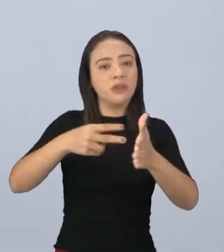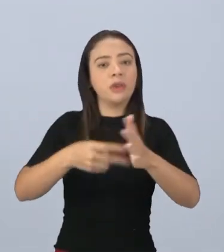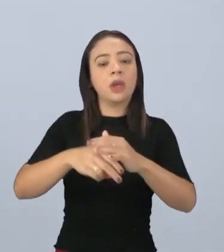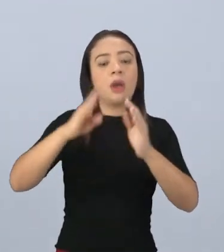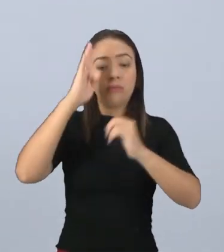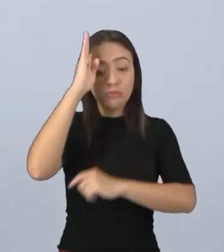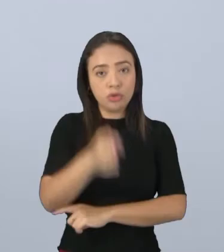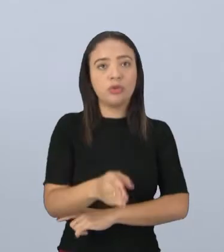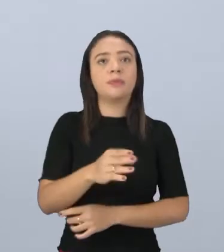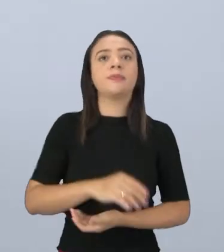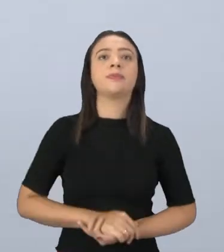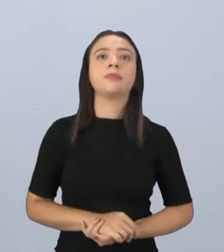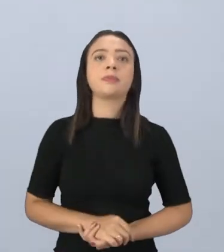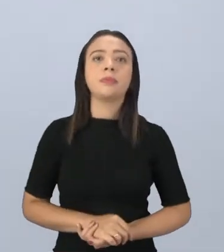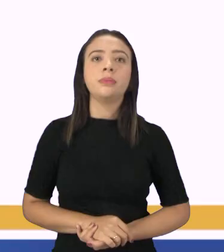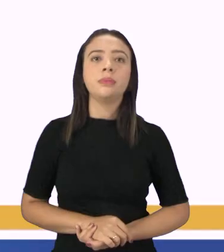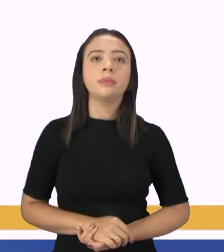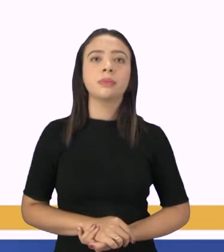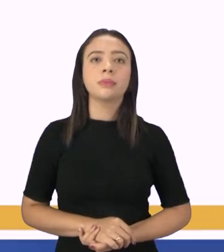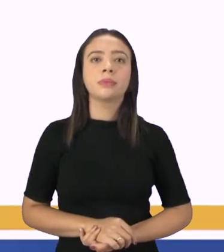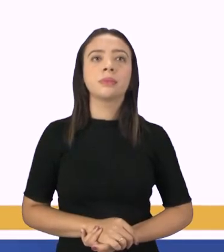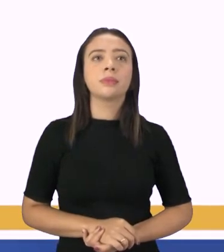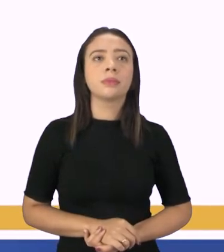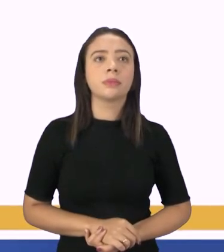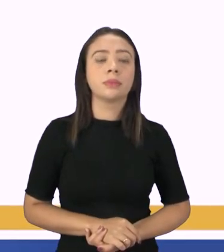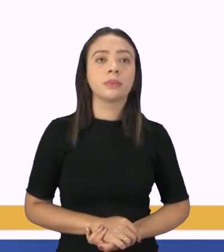direto. Vamos seguindo.